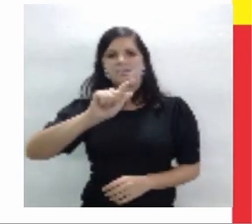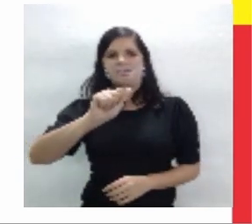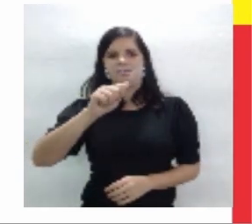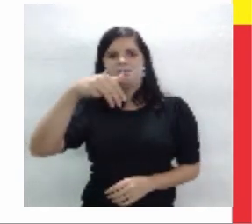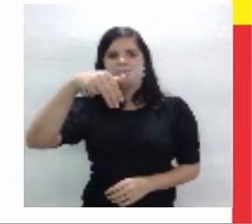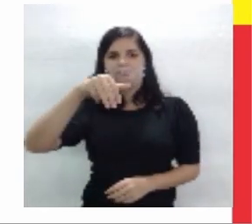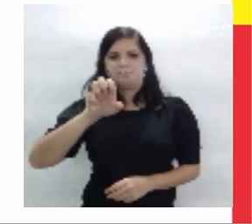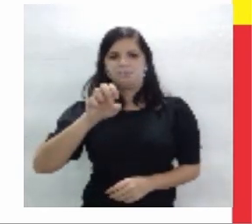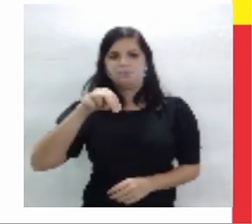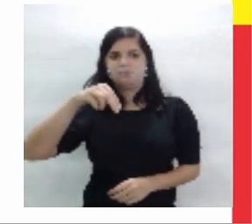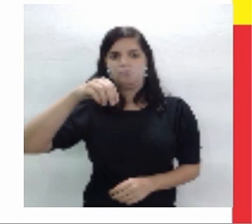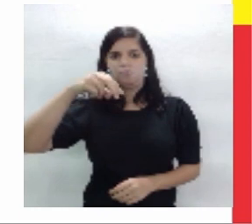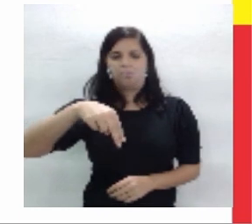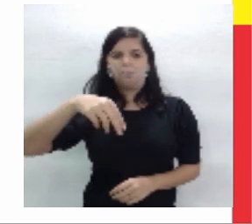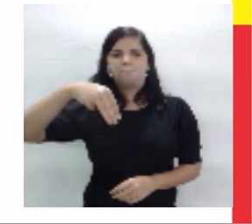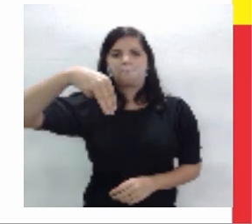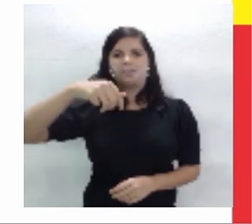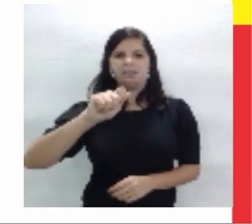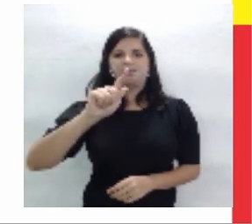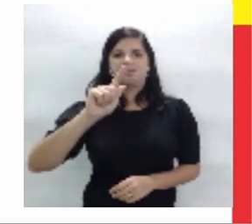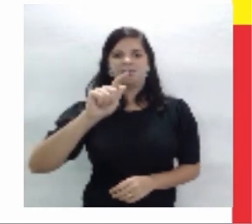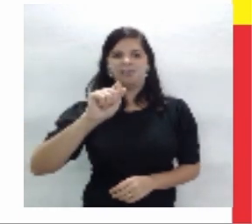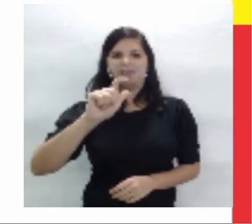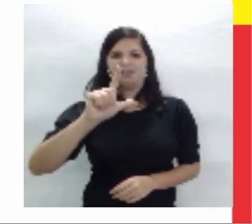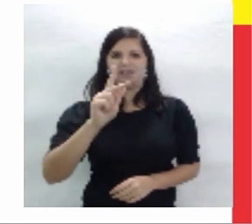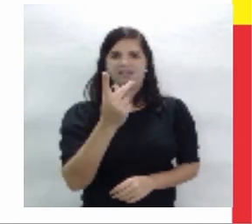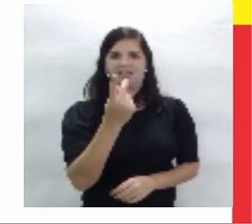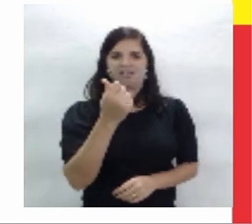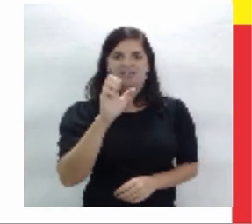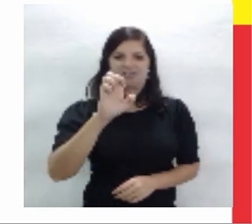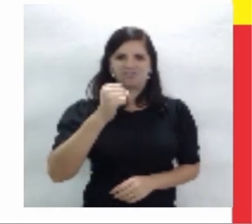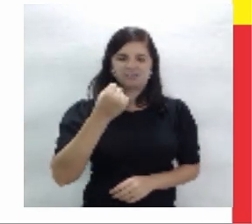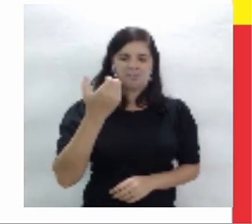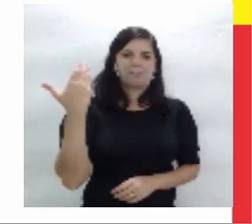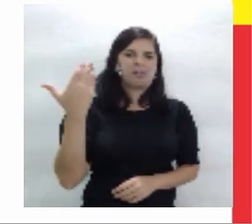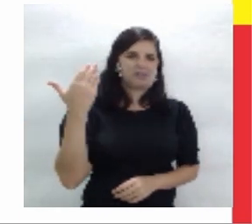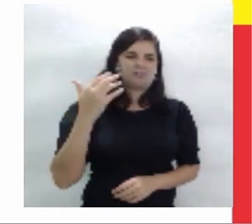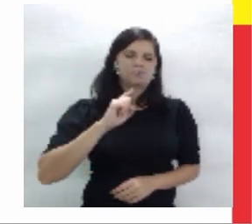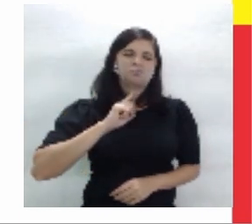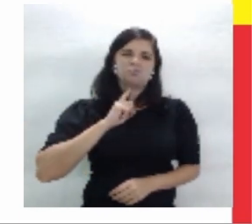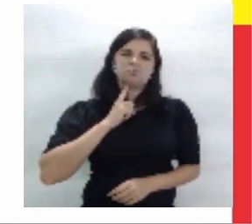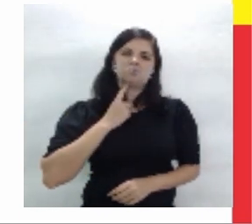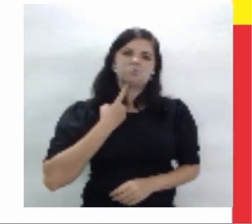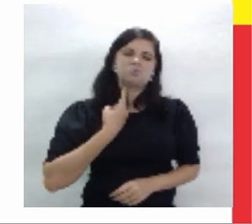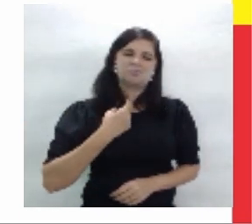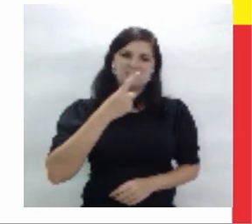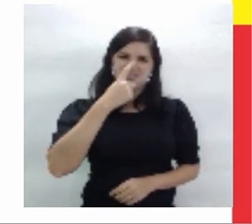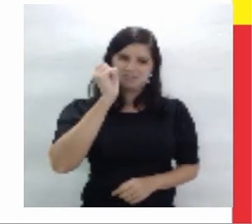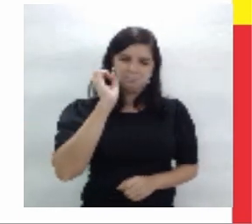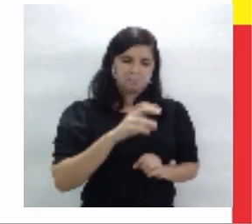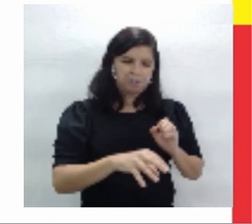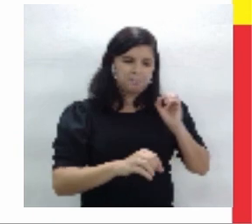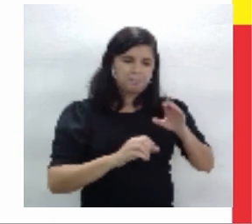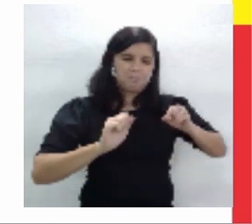isso é um período, né, onde o canal estava sujo, cheio de lixo e